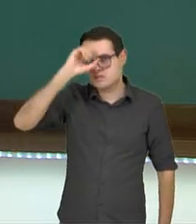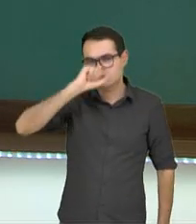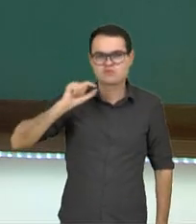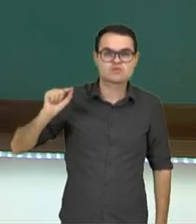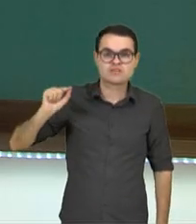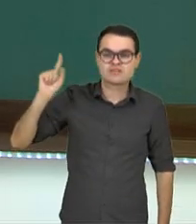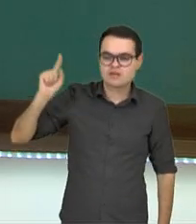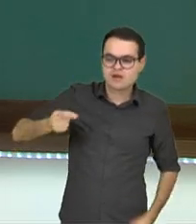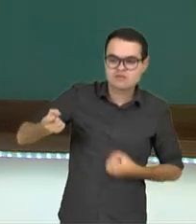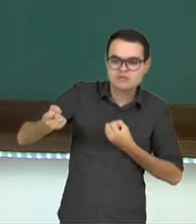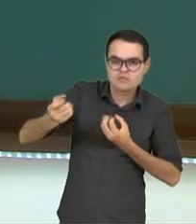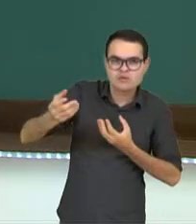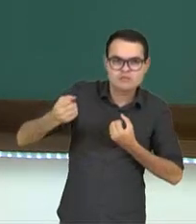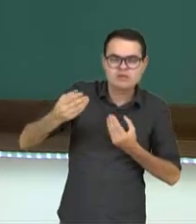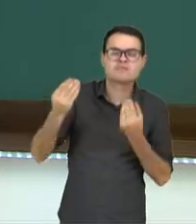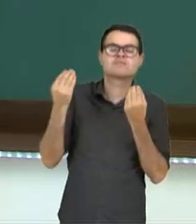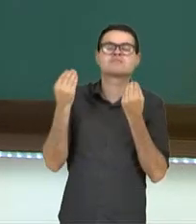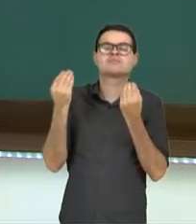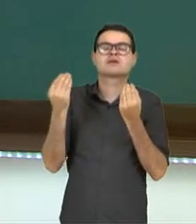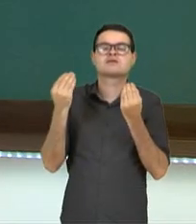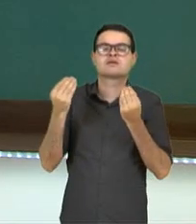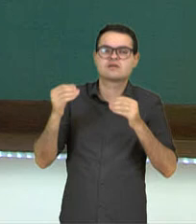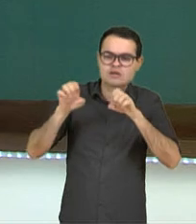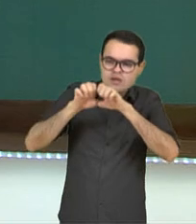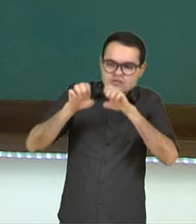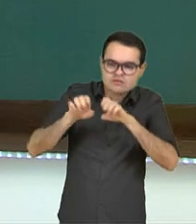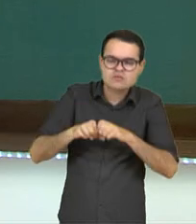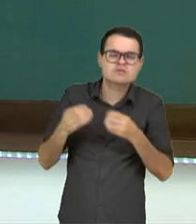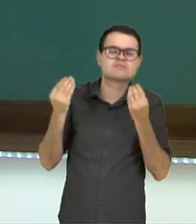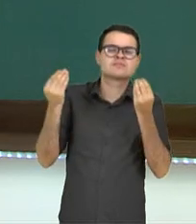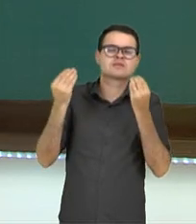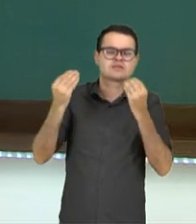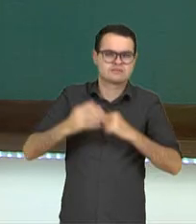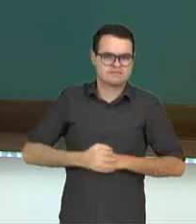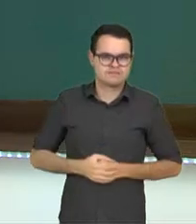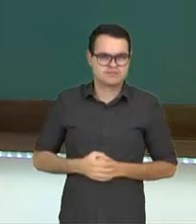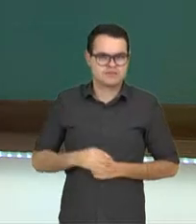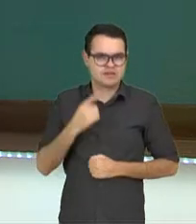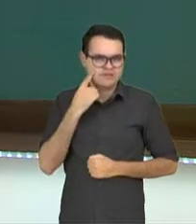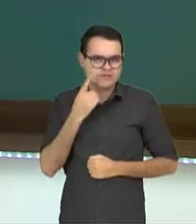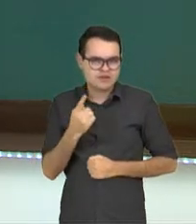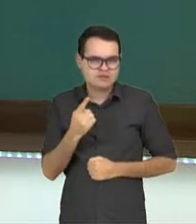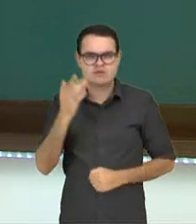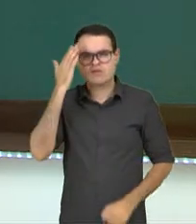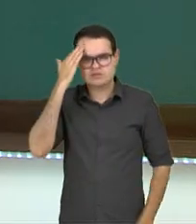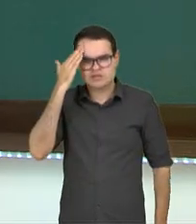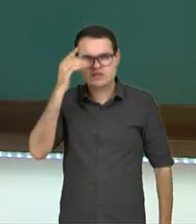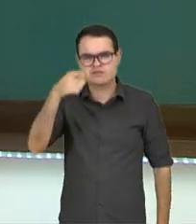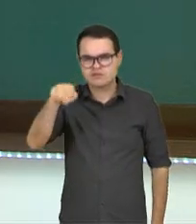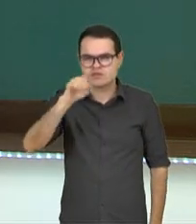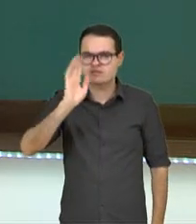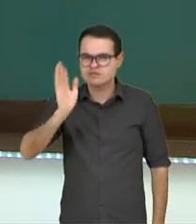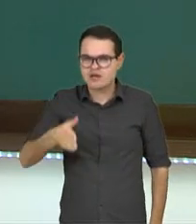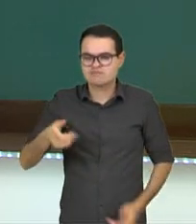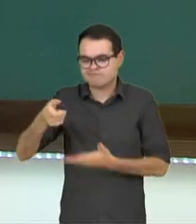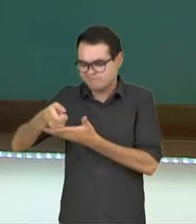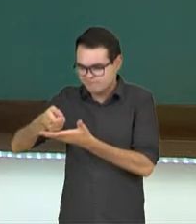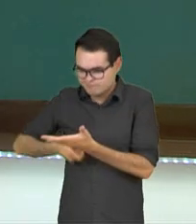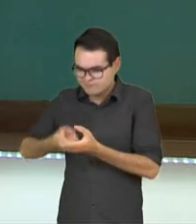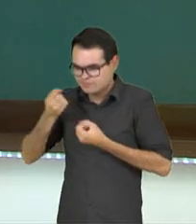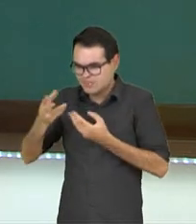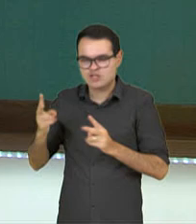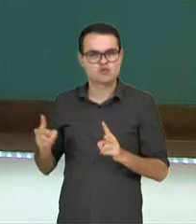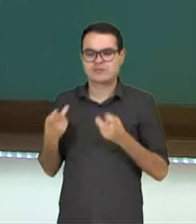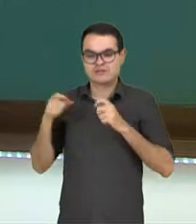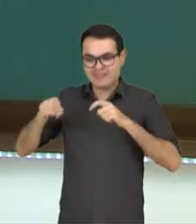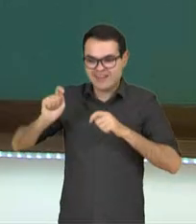um depoimento, qual a estrutura de um depoimento, né? Vejam, aposto que vocês já fizeram depoimento e não tinham se dado conta que